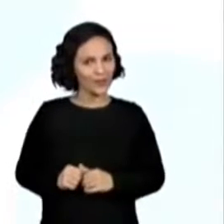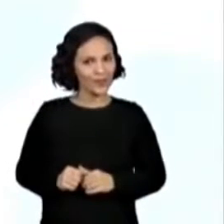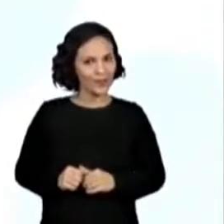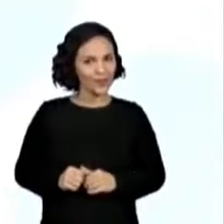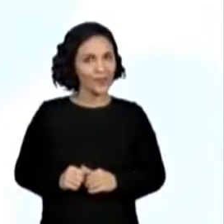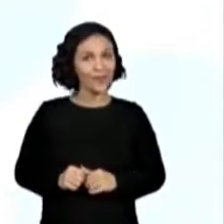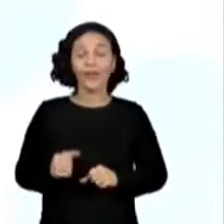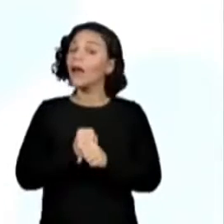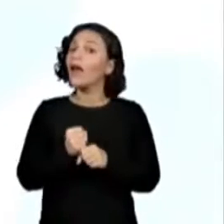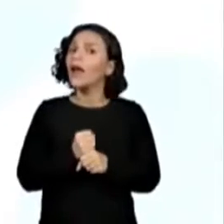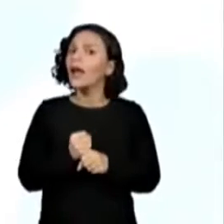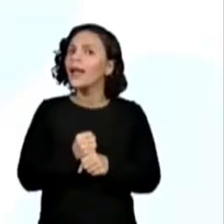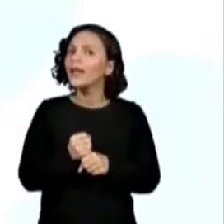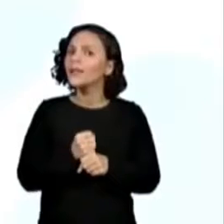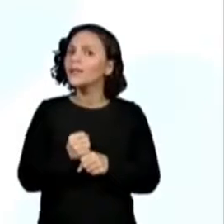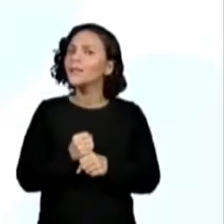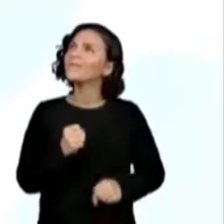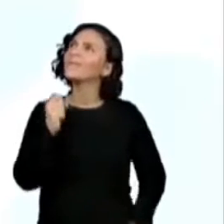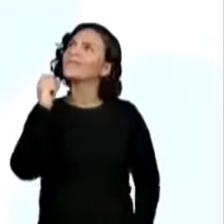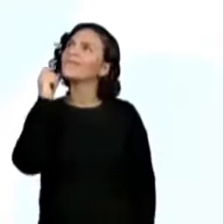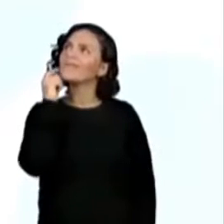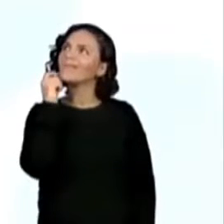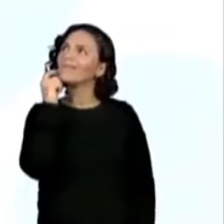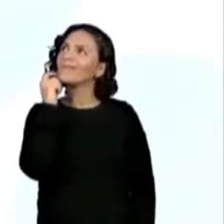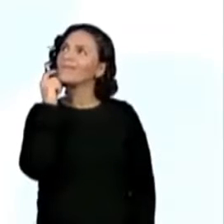6 de novembro.